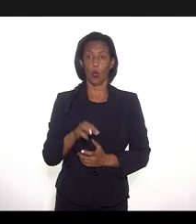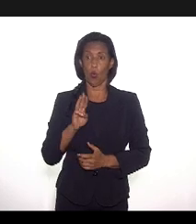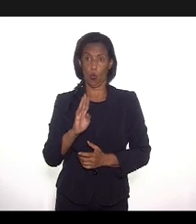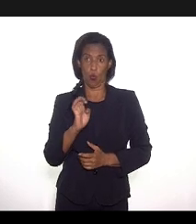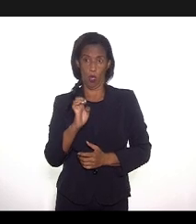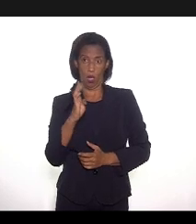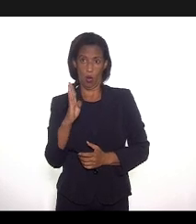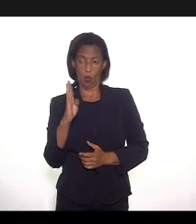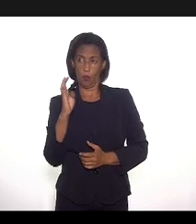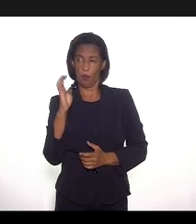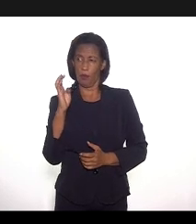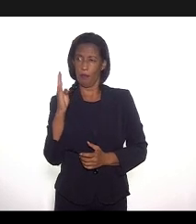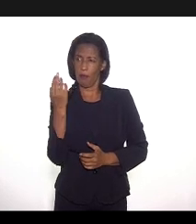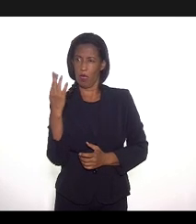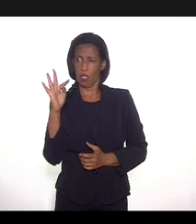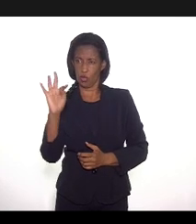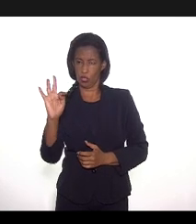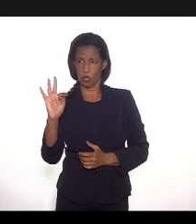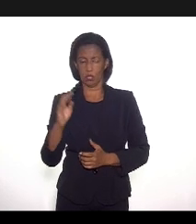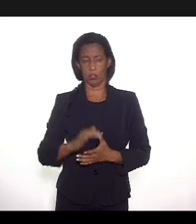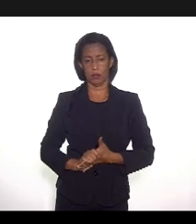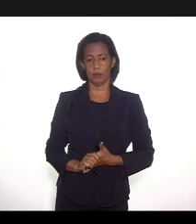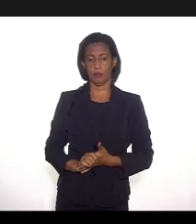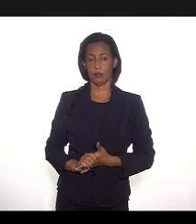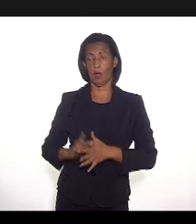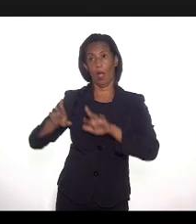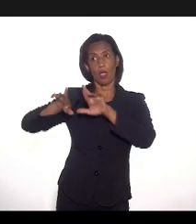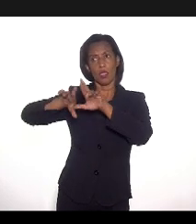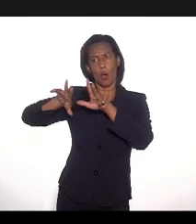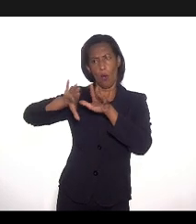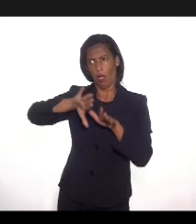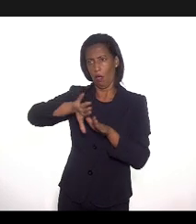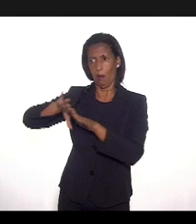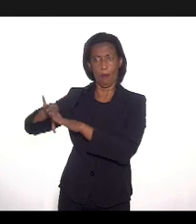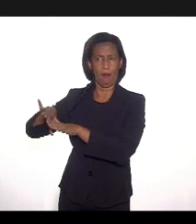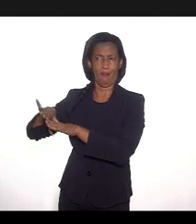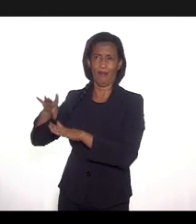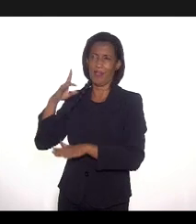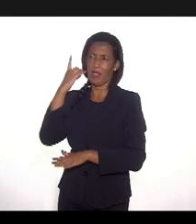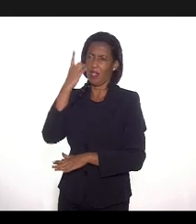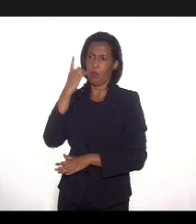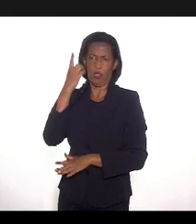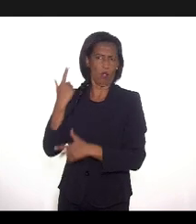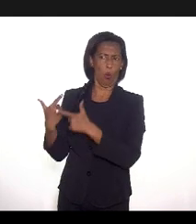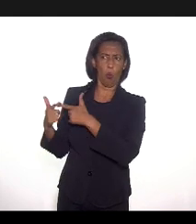O Helbert não é mais deputado e nem criaria